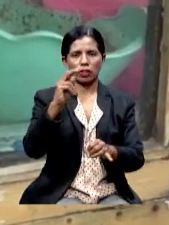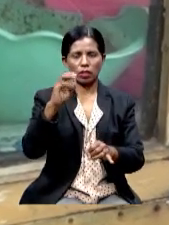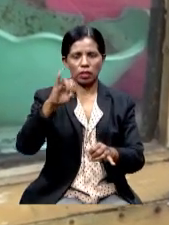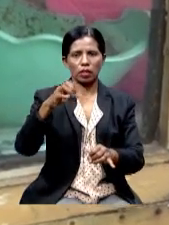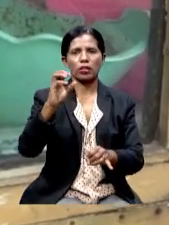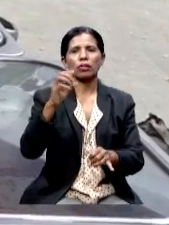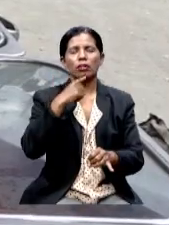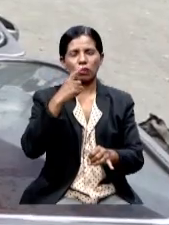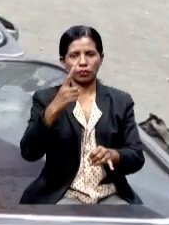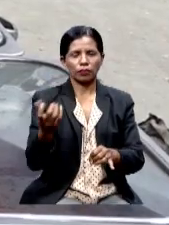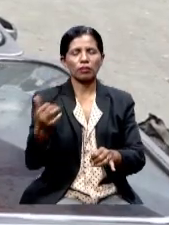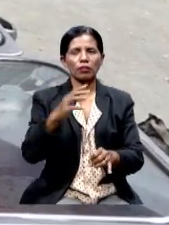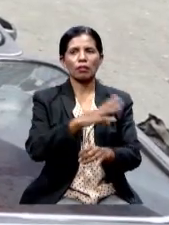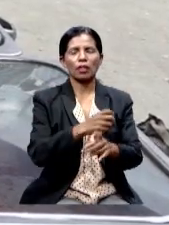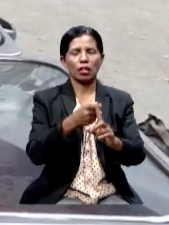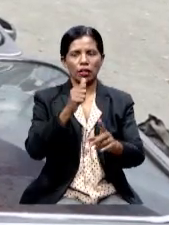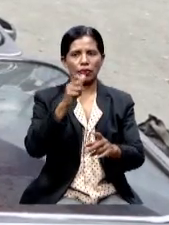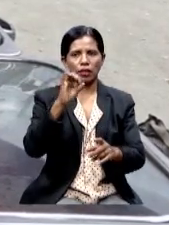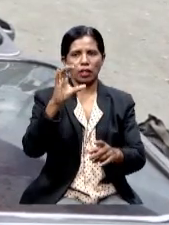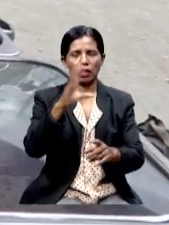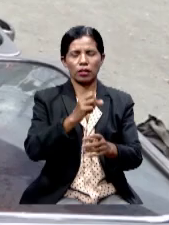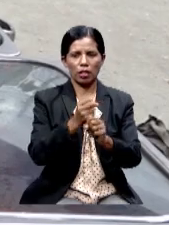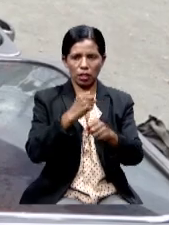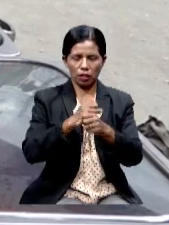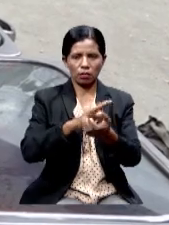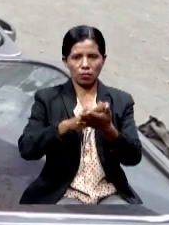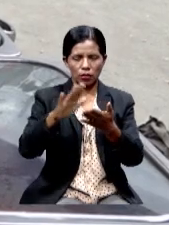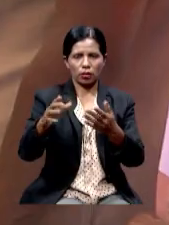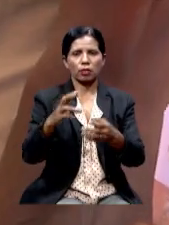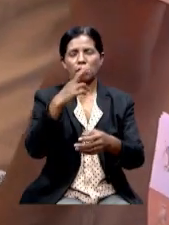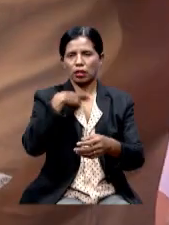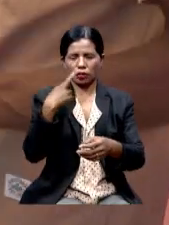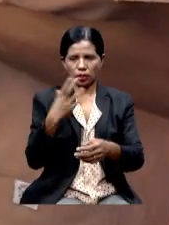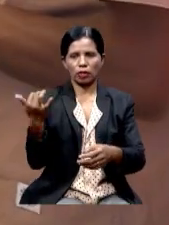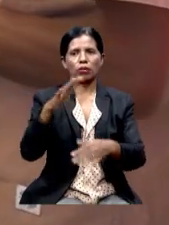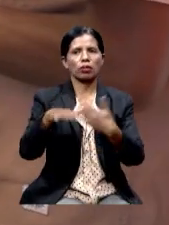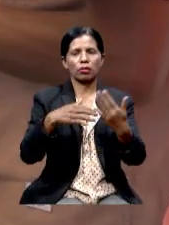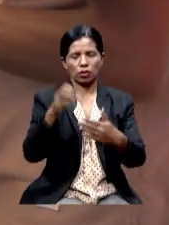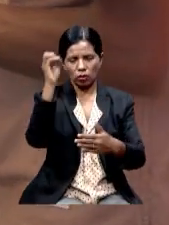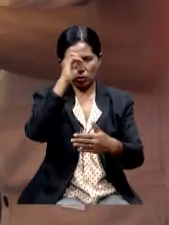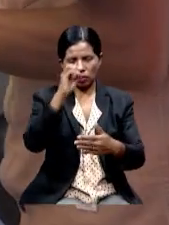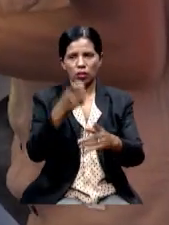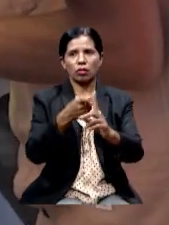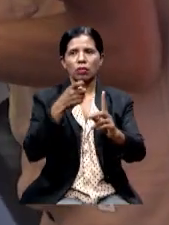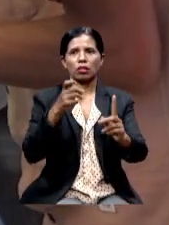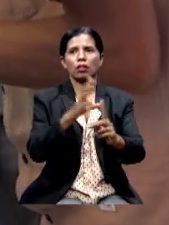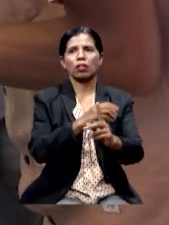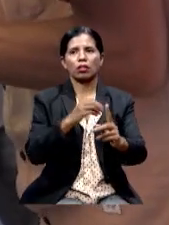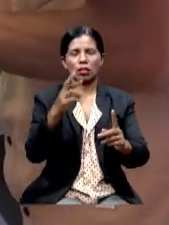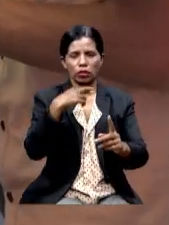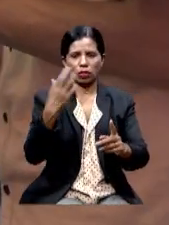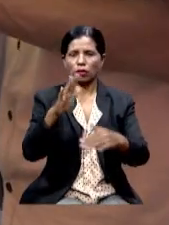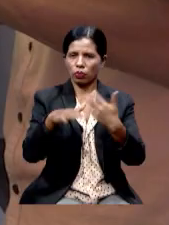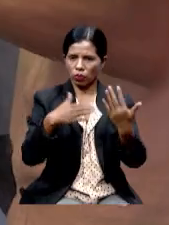Ateden, durante ne parte FAS, halomos inspeção para restaurante Sira, onde observa direita condição de restaurante